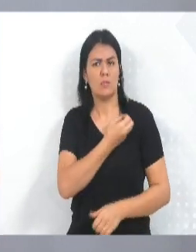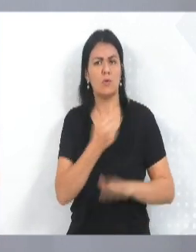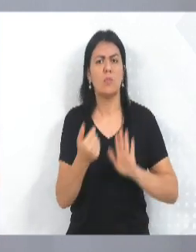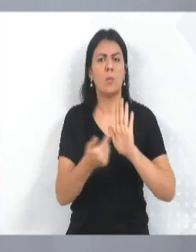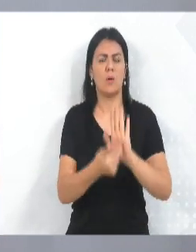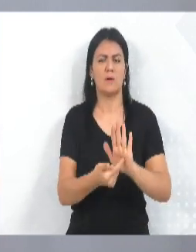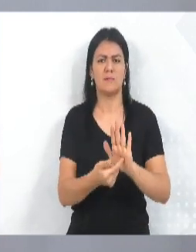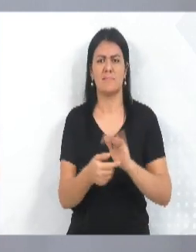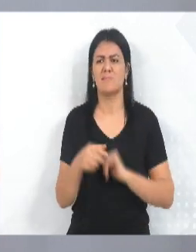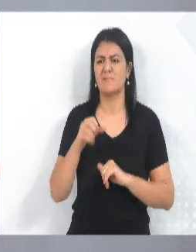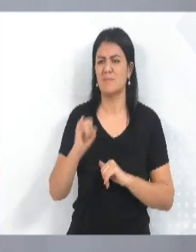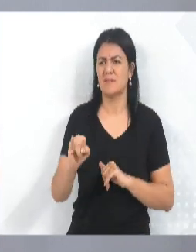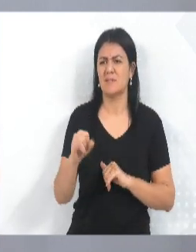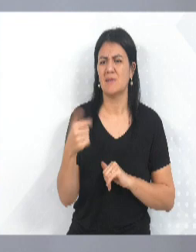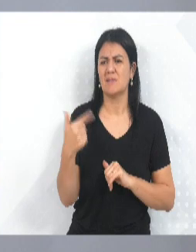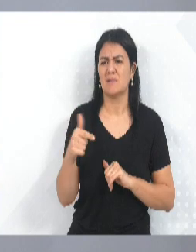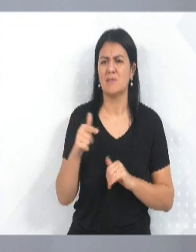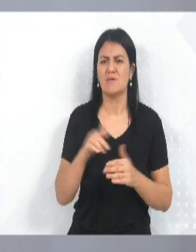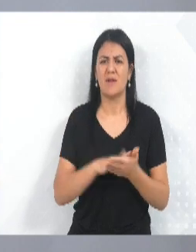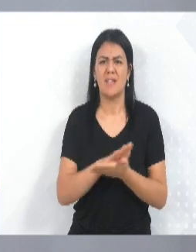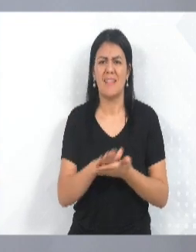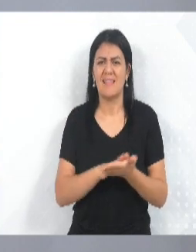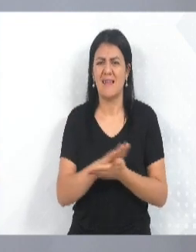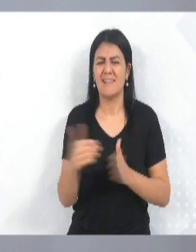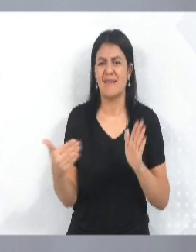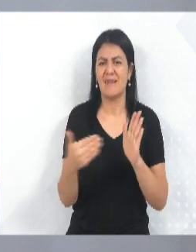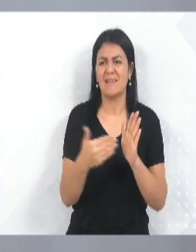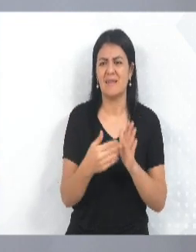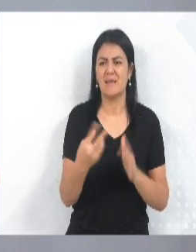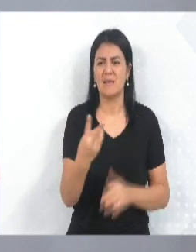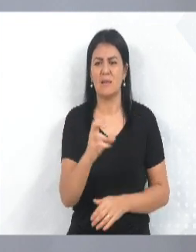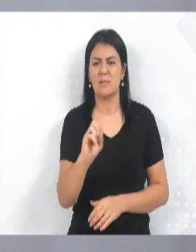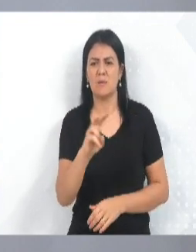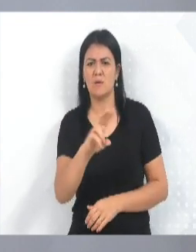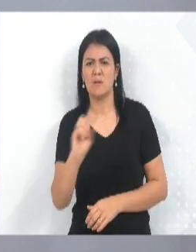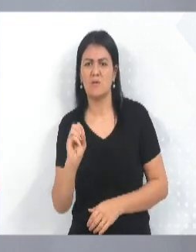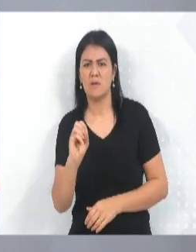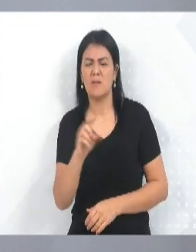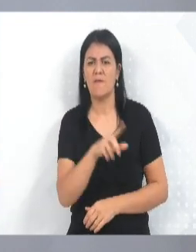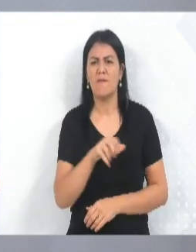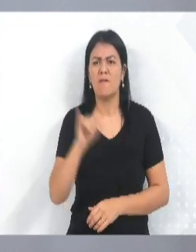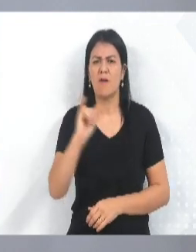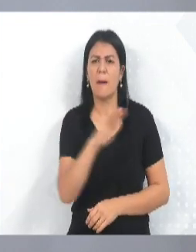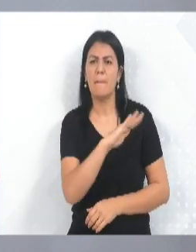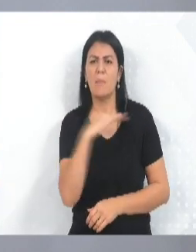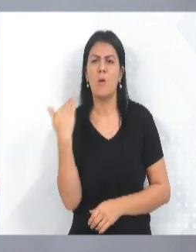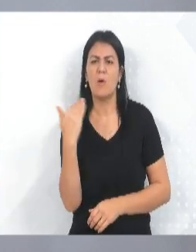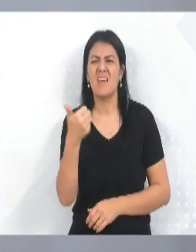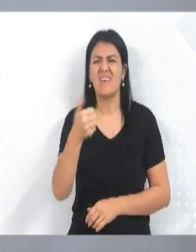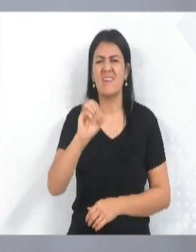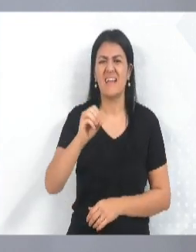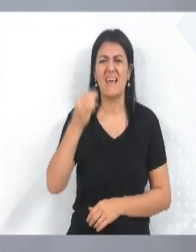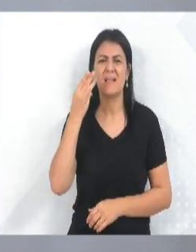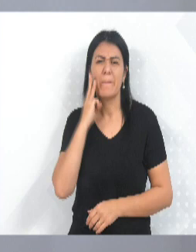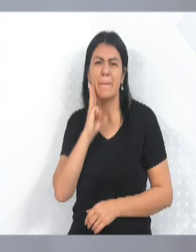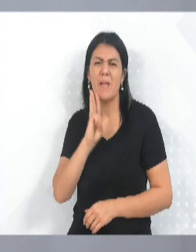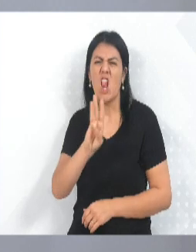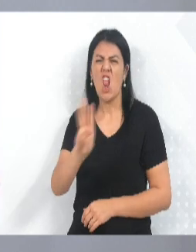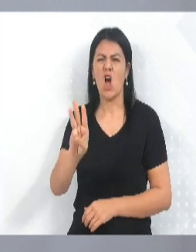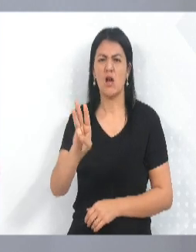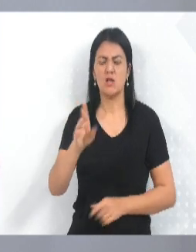nada até 2050 vão morrer 10 milhões de pessoas no mundo por falta de